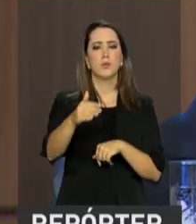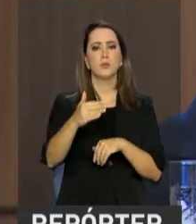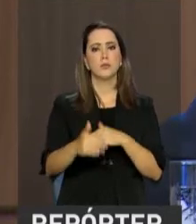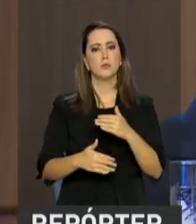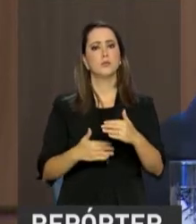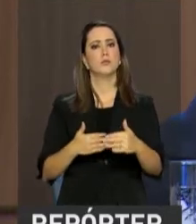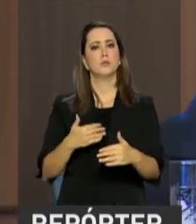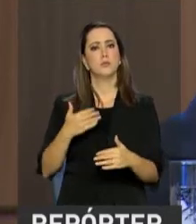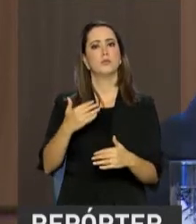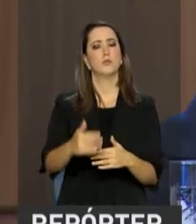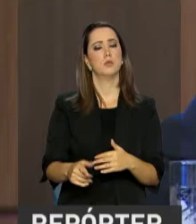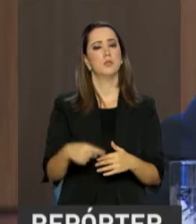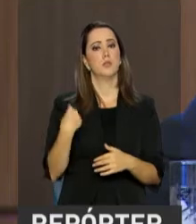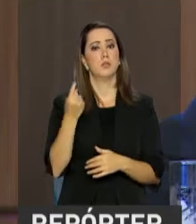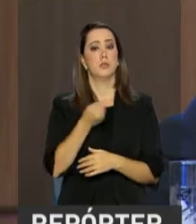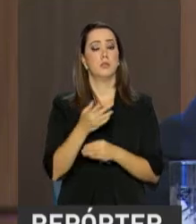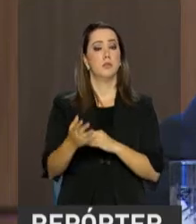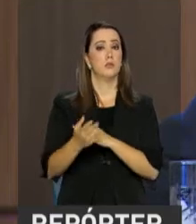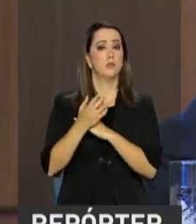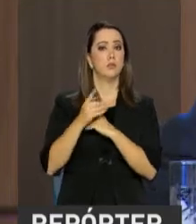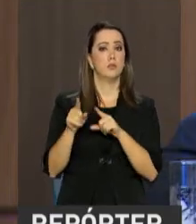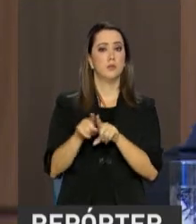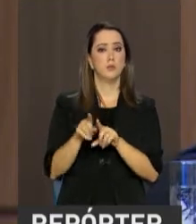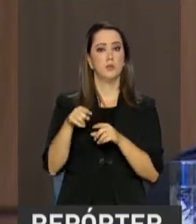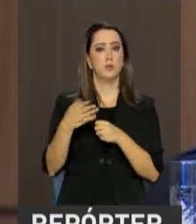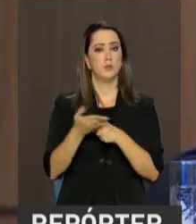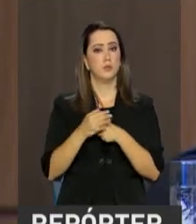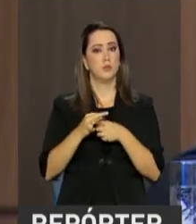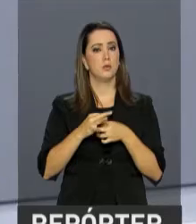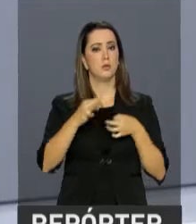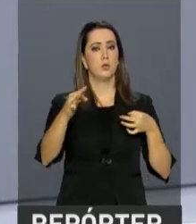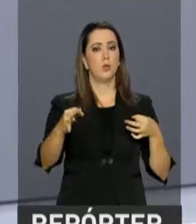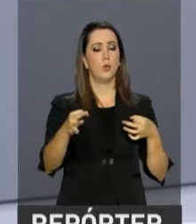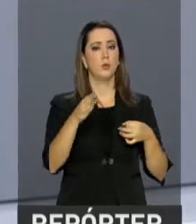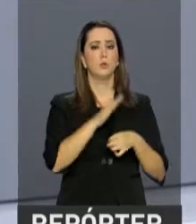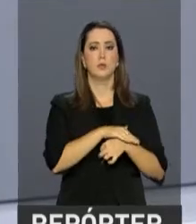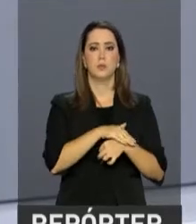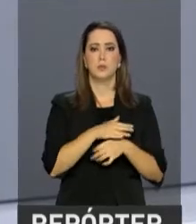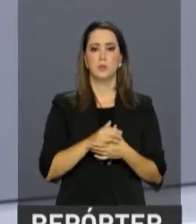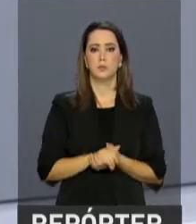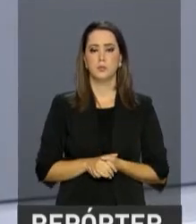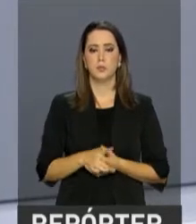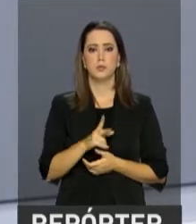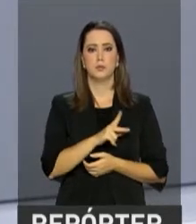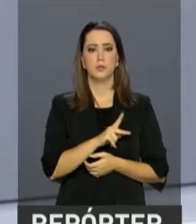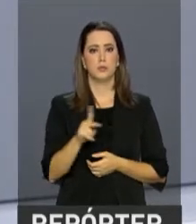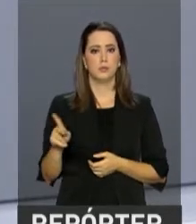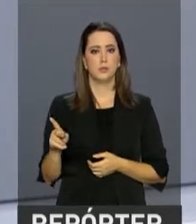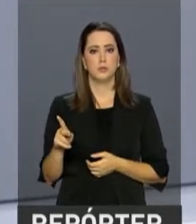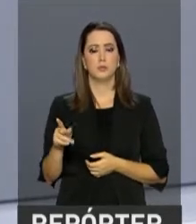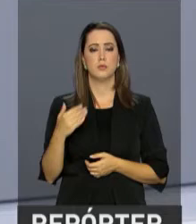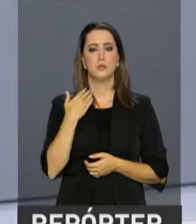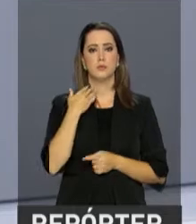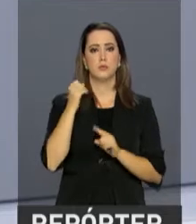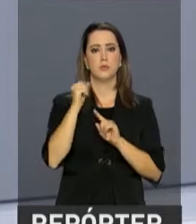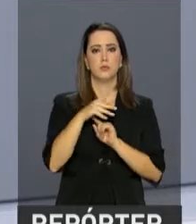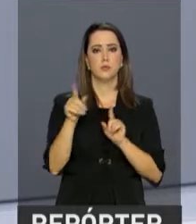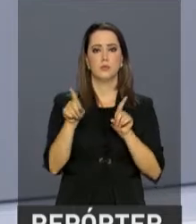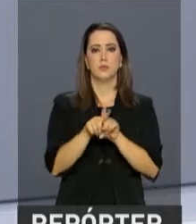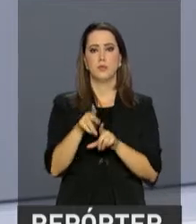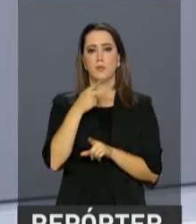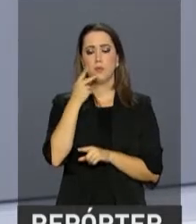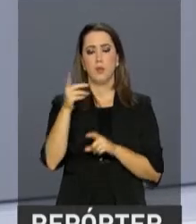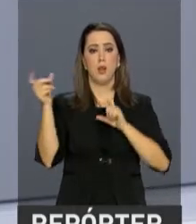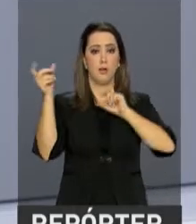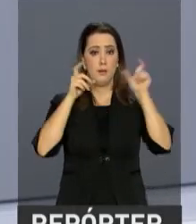contínua, e que vão nos beneficiar no médio e longo prazo. O presidente do Banco Central, Ilan Goldfein, também fez